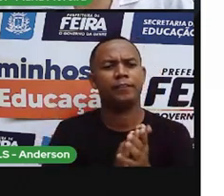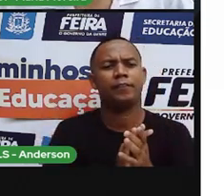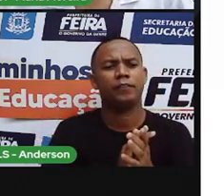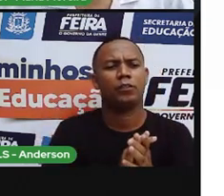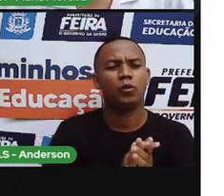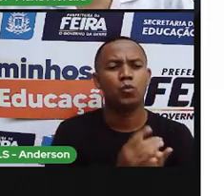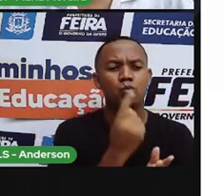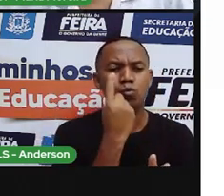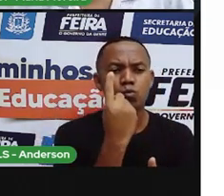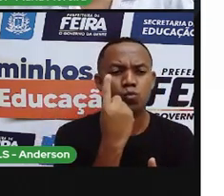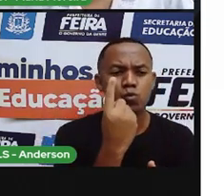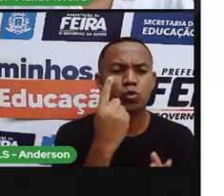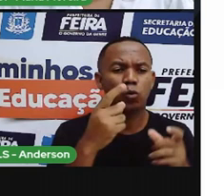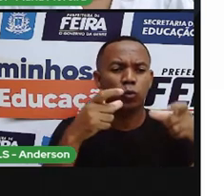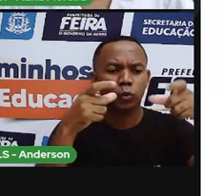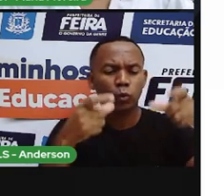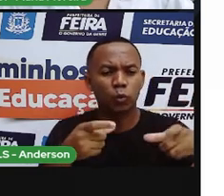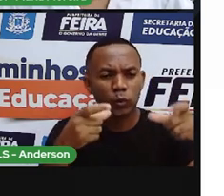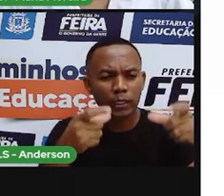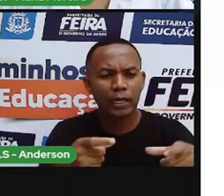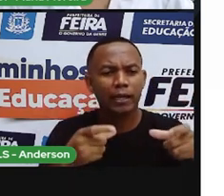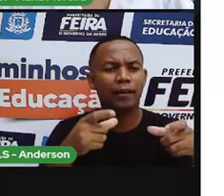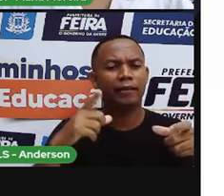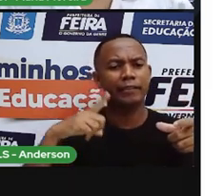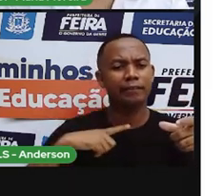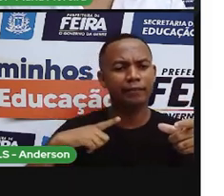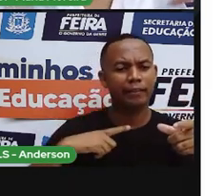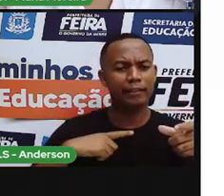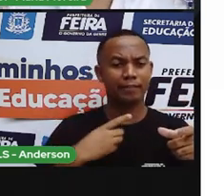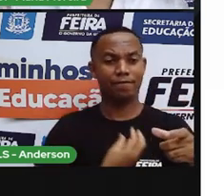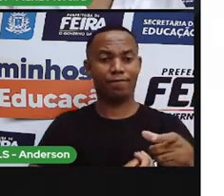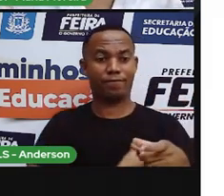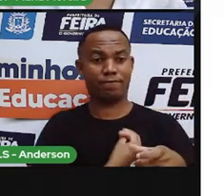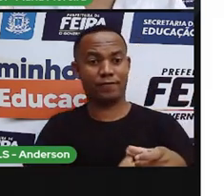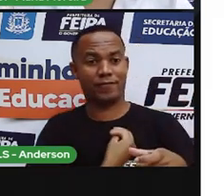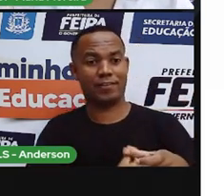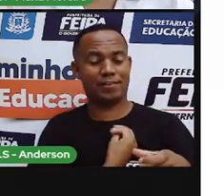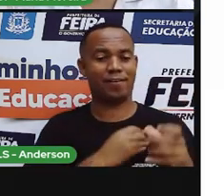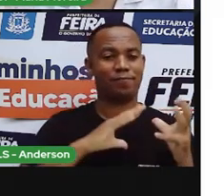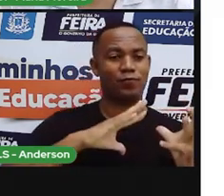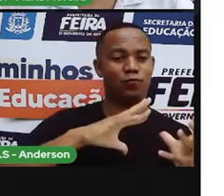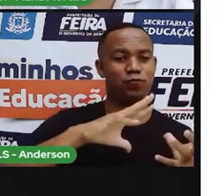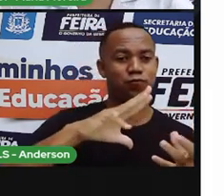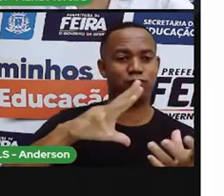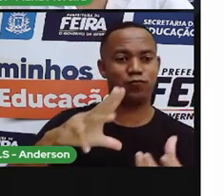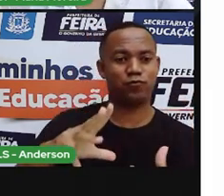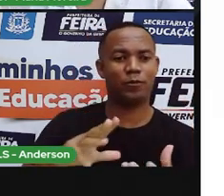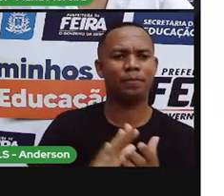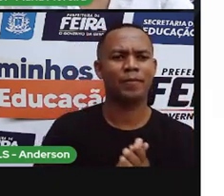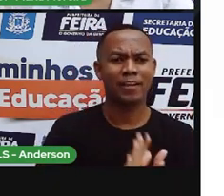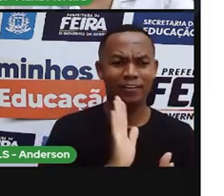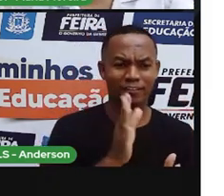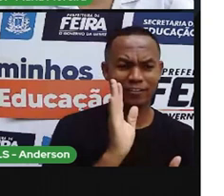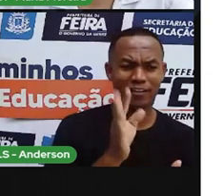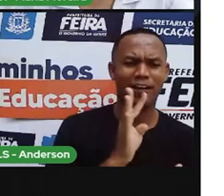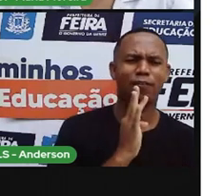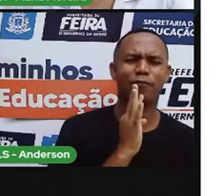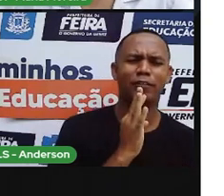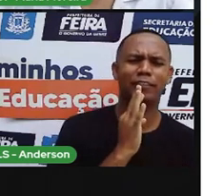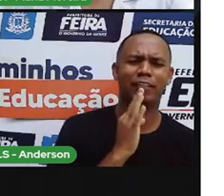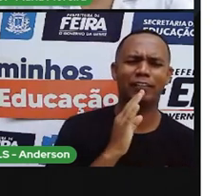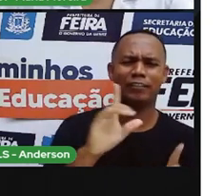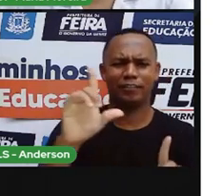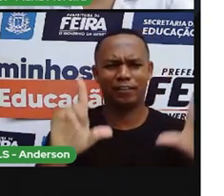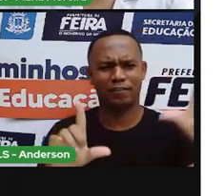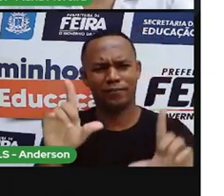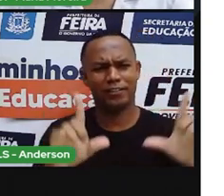o único planeta que abriga seres vivos. Então, eu acredito que vários de vocês já devem ter visto aí ou na internet, ou na TV,